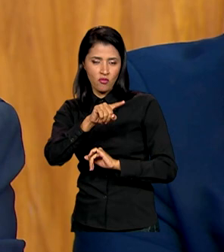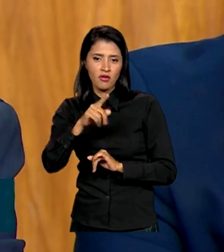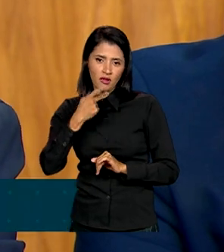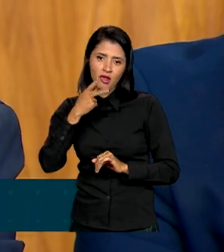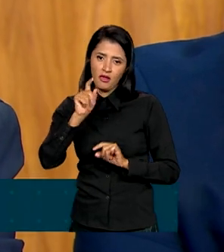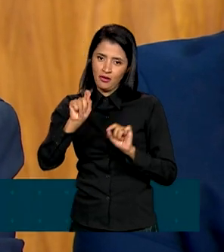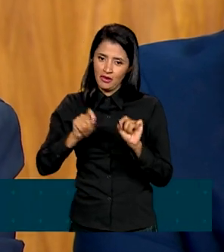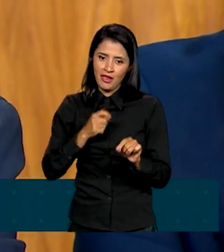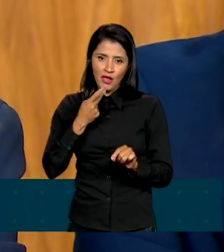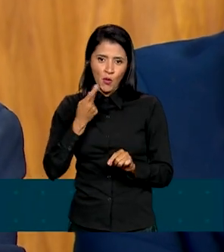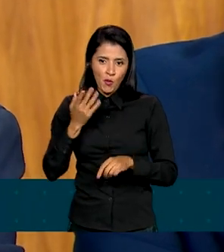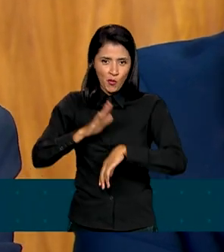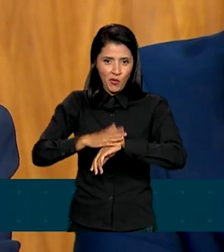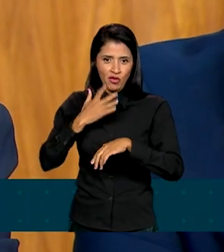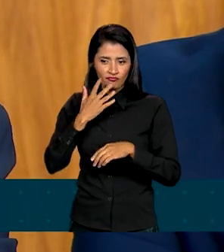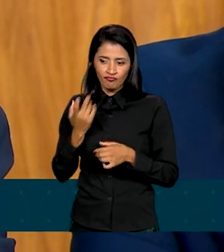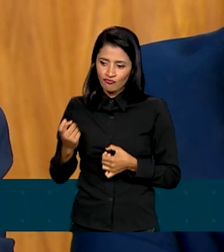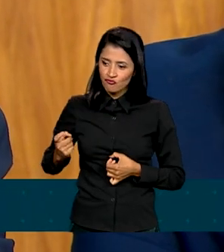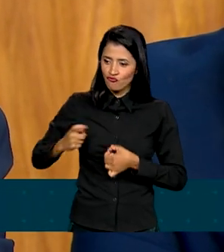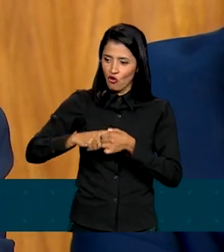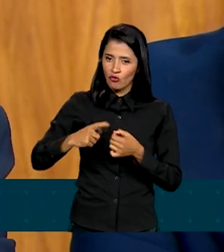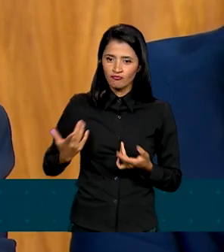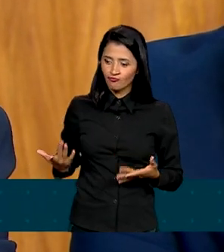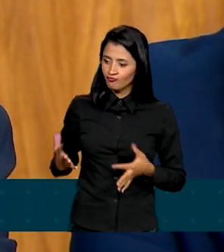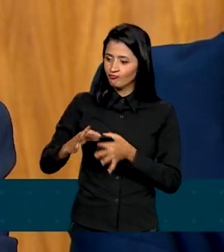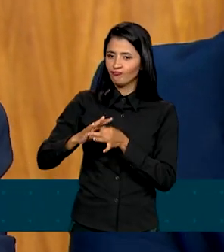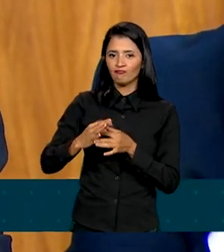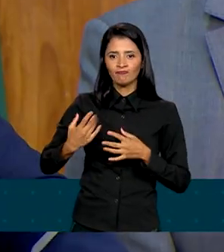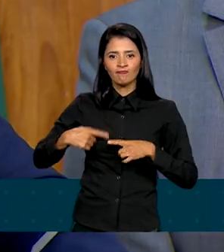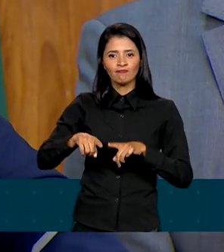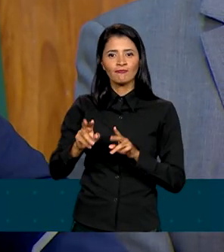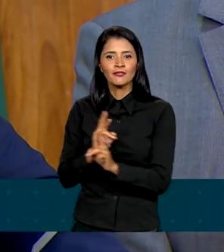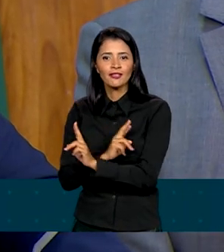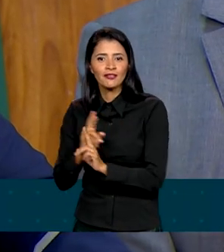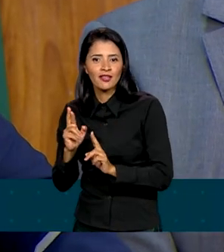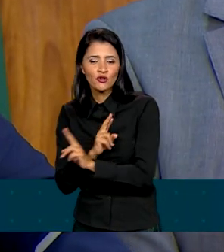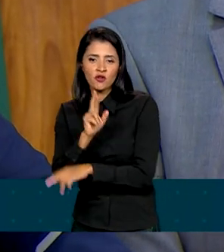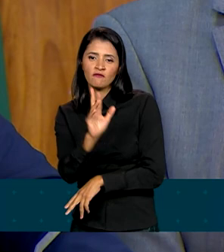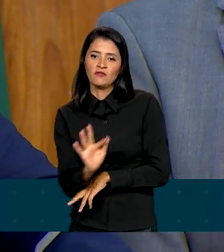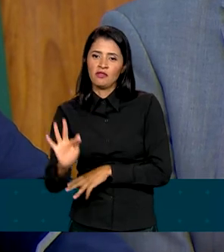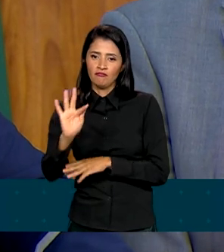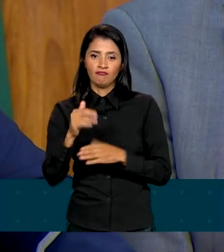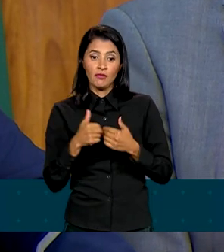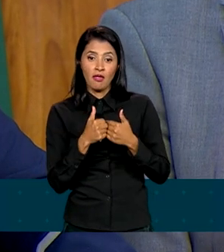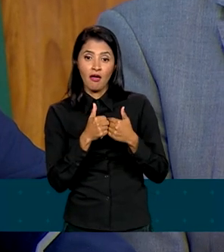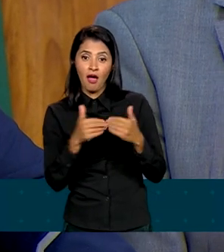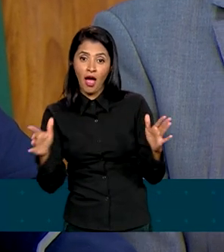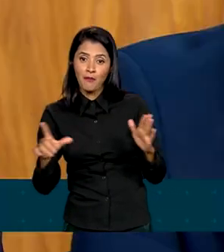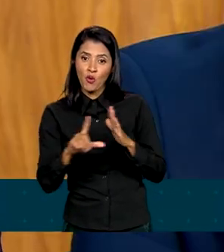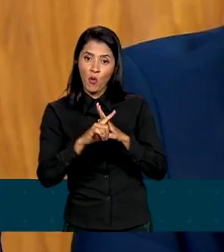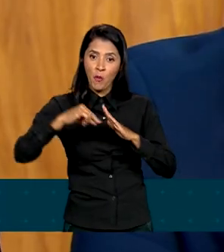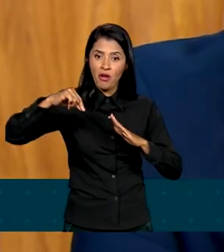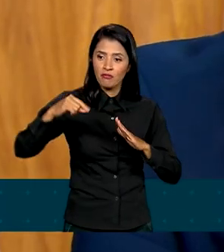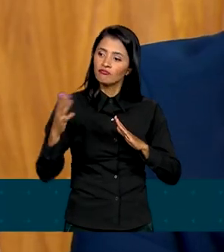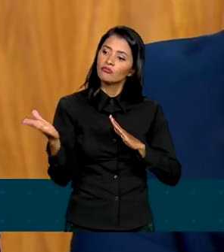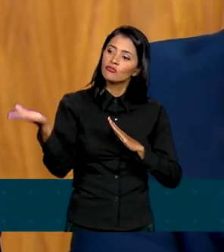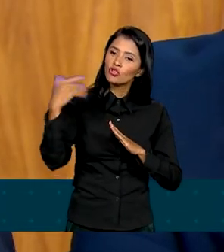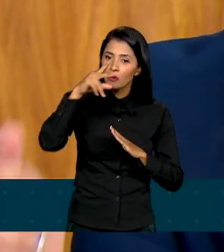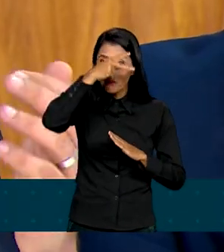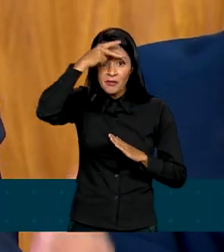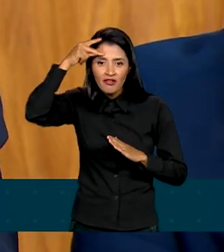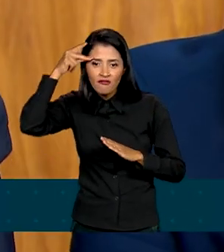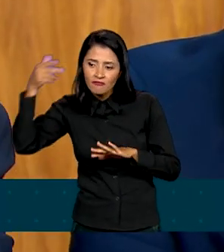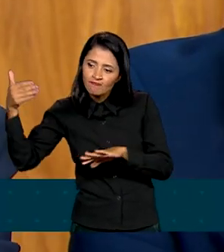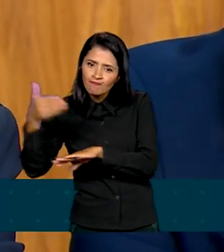questão, quando a gente restabelece as relações federativas, quando a gente abre o Palácio do Planalto, chama prefeitas e prefeitas